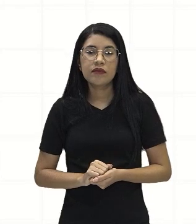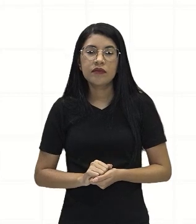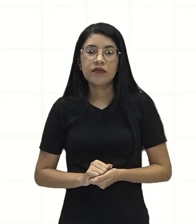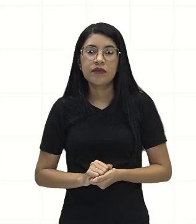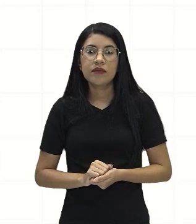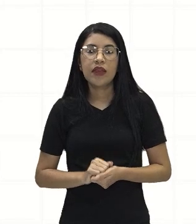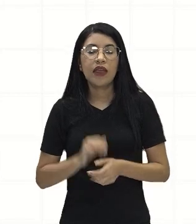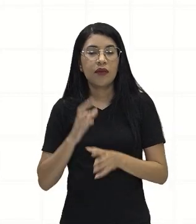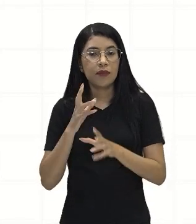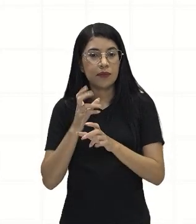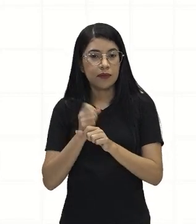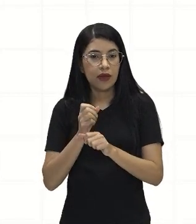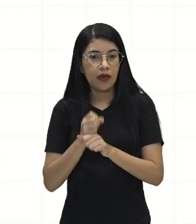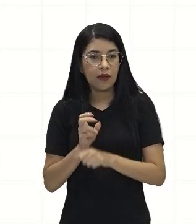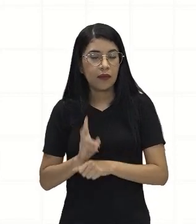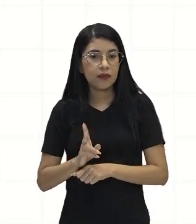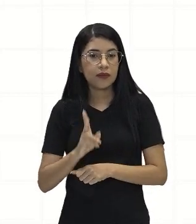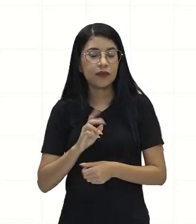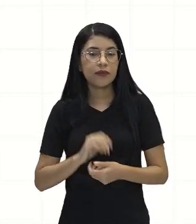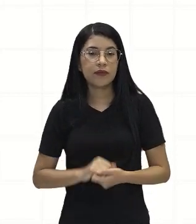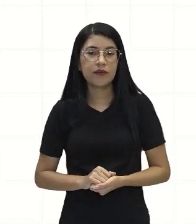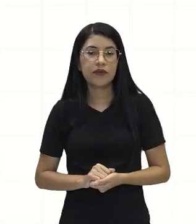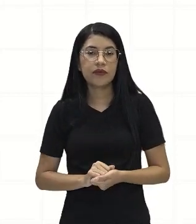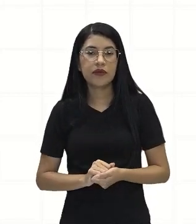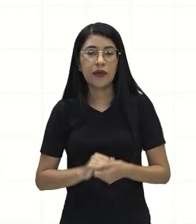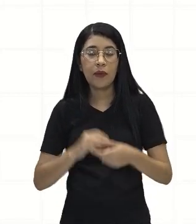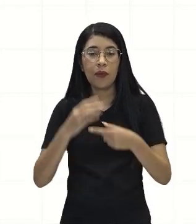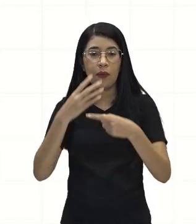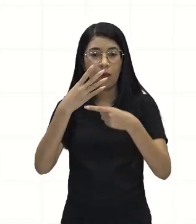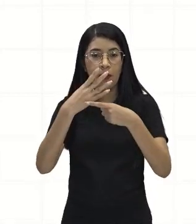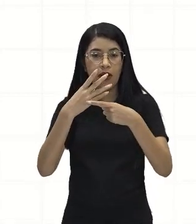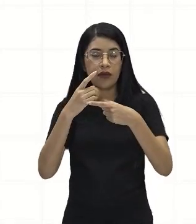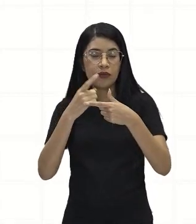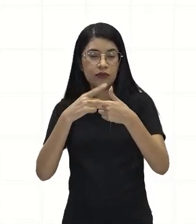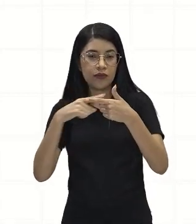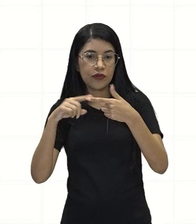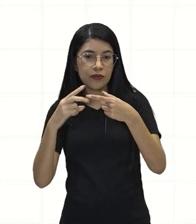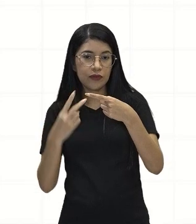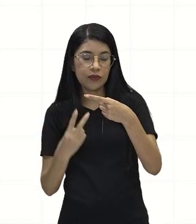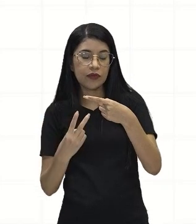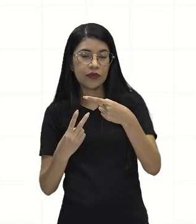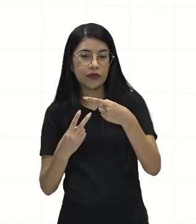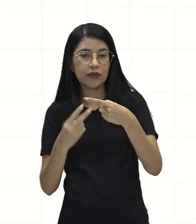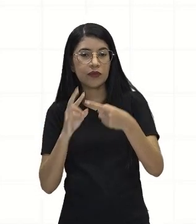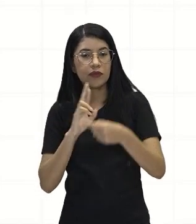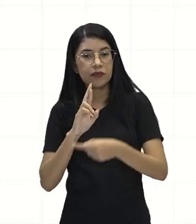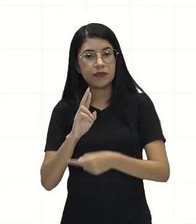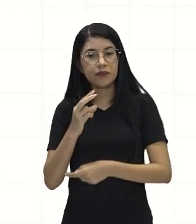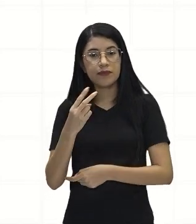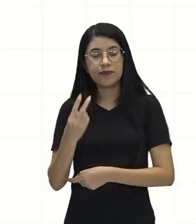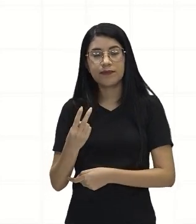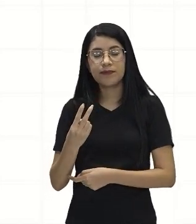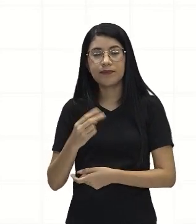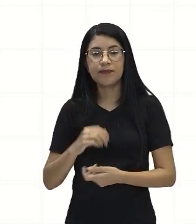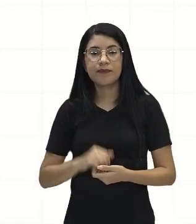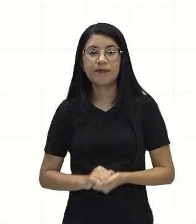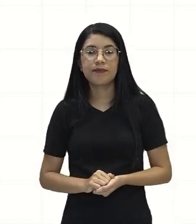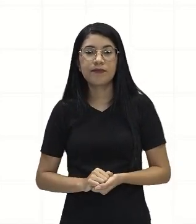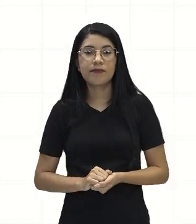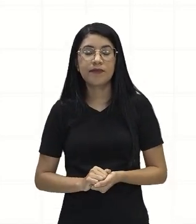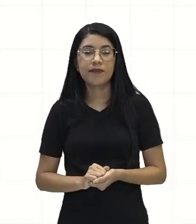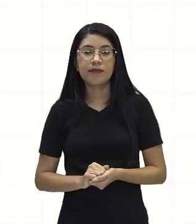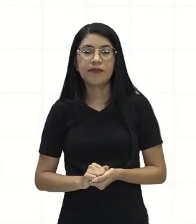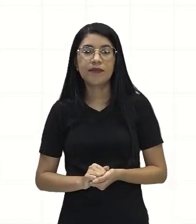fazendo a conta. Ó. 4 dividido por 2 vai me dar 2. Portanto, olha só, você